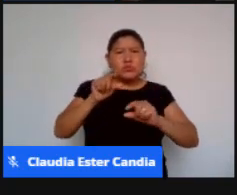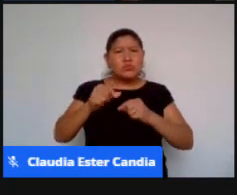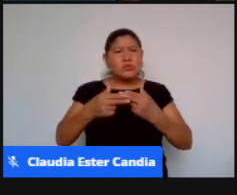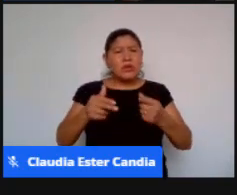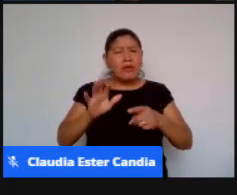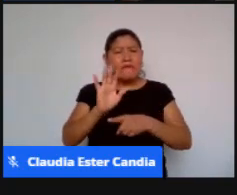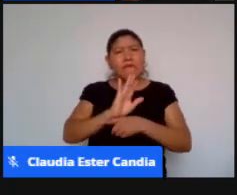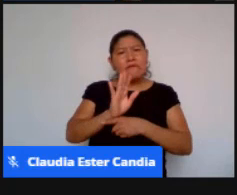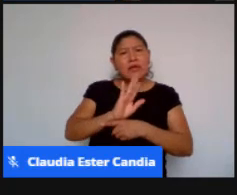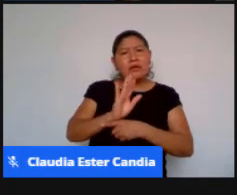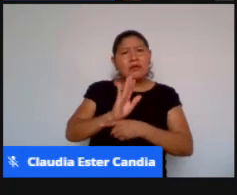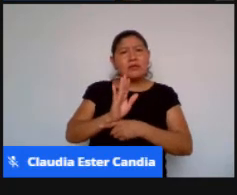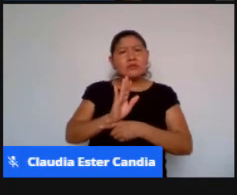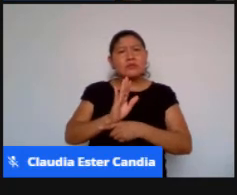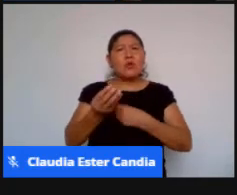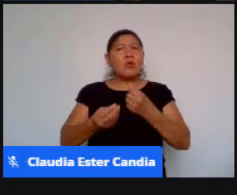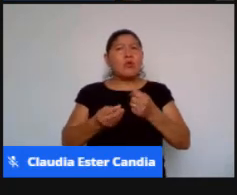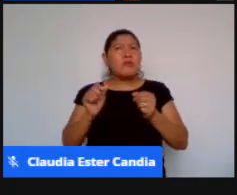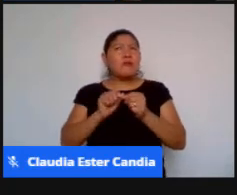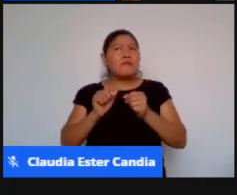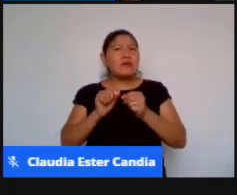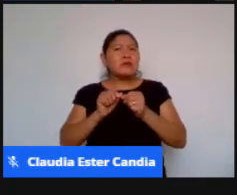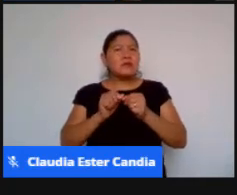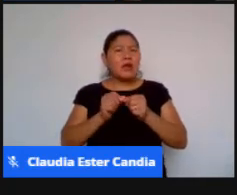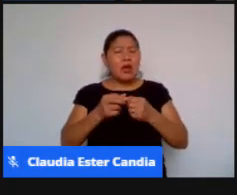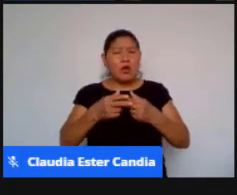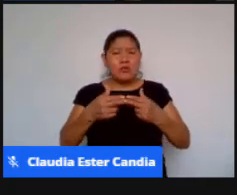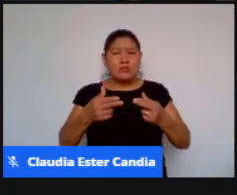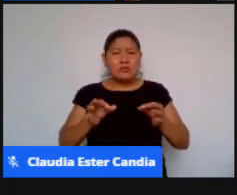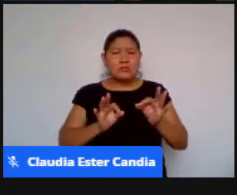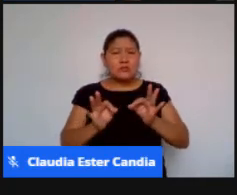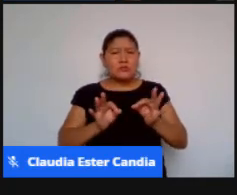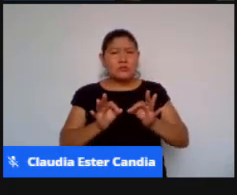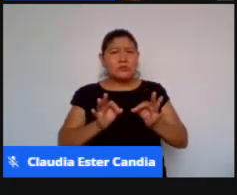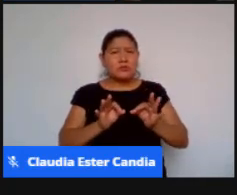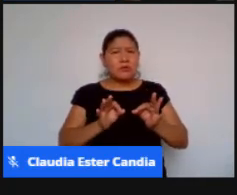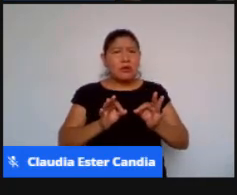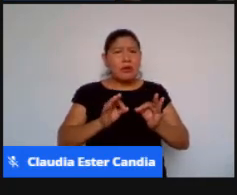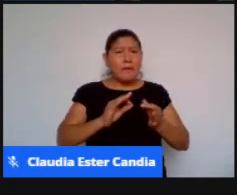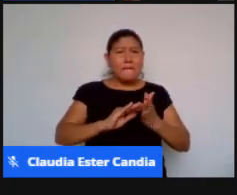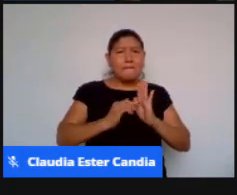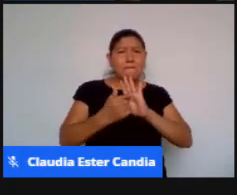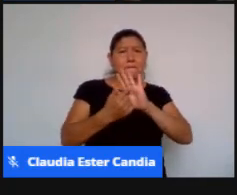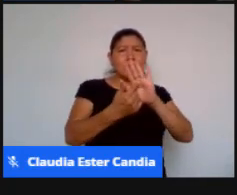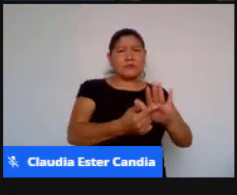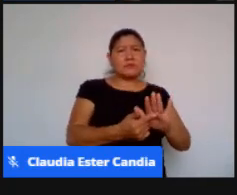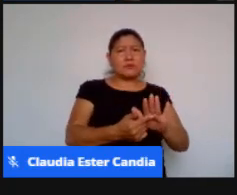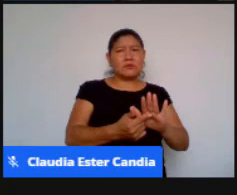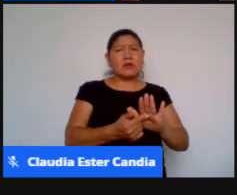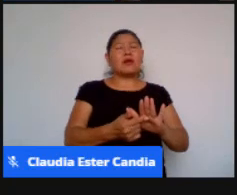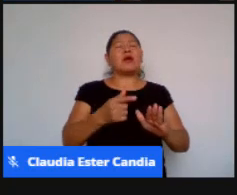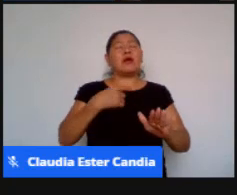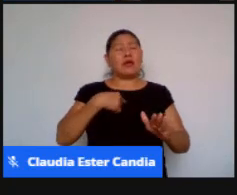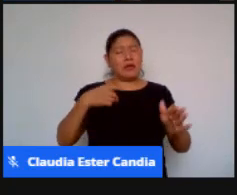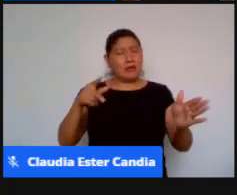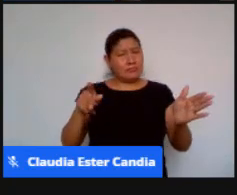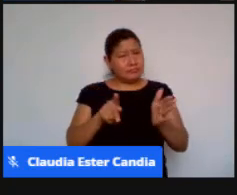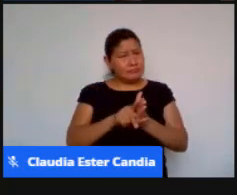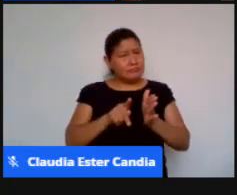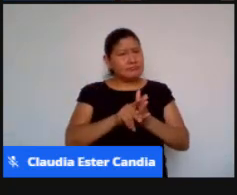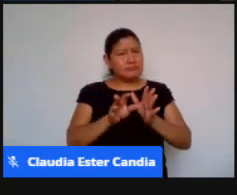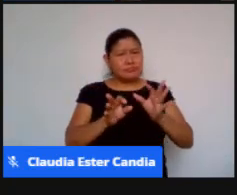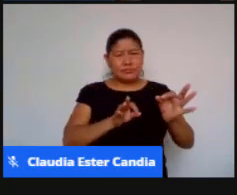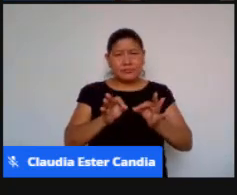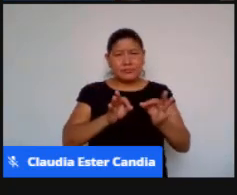vídeos, ou como eu faço, como eu construo os meus slides, tudo isso está relacionado à forma do pensamento geográfico